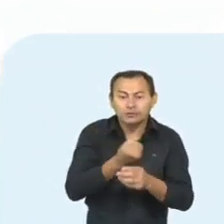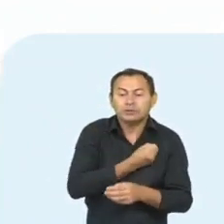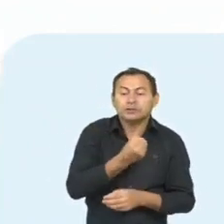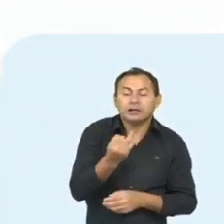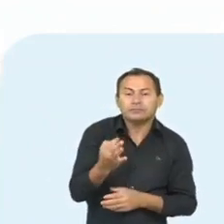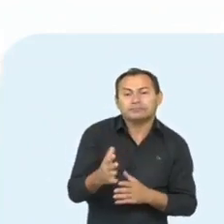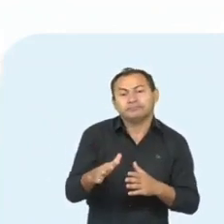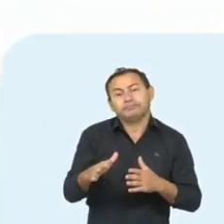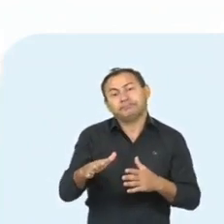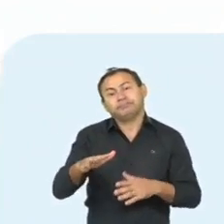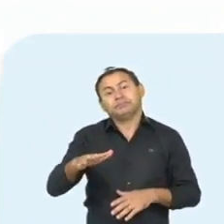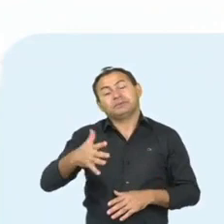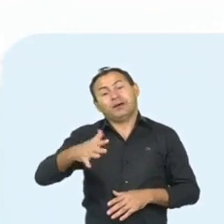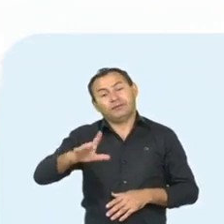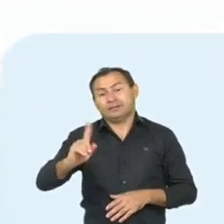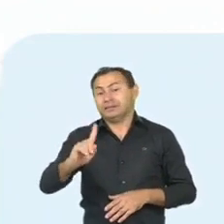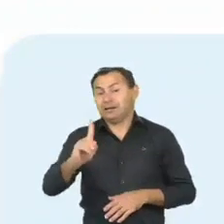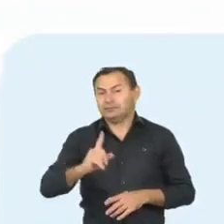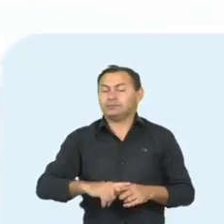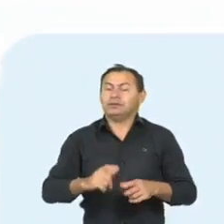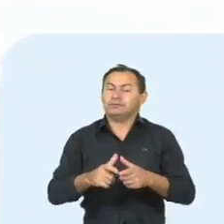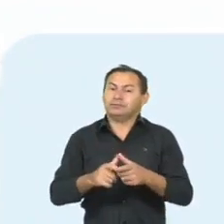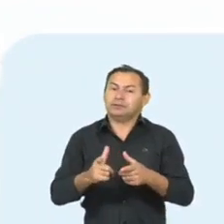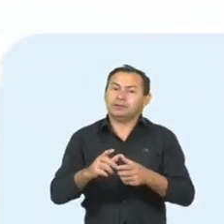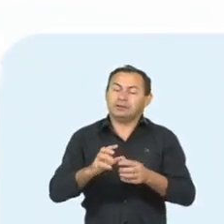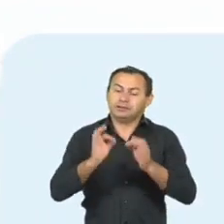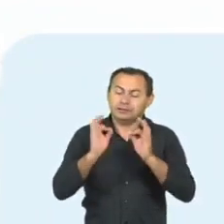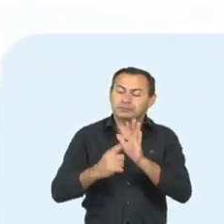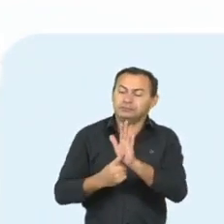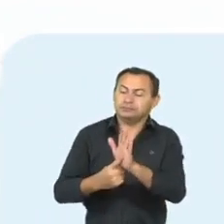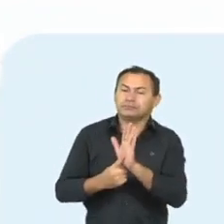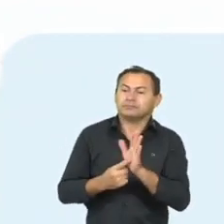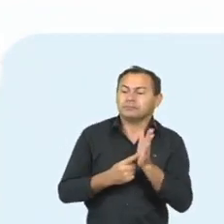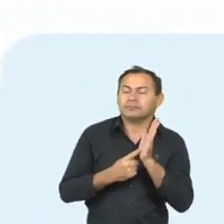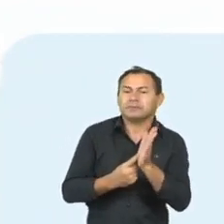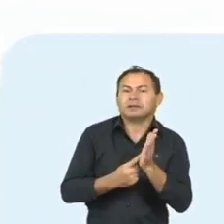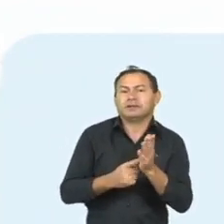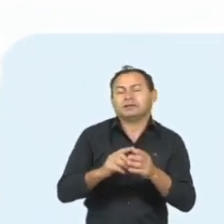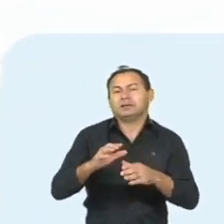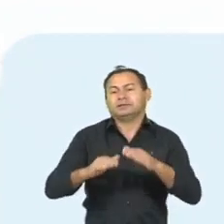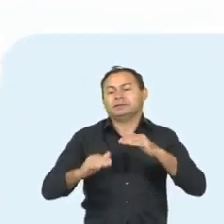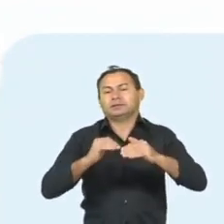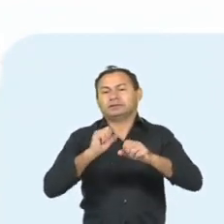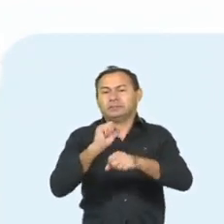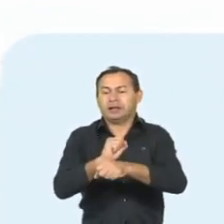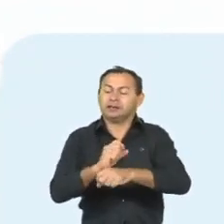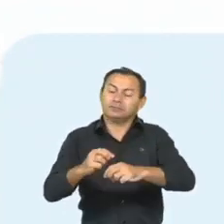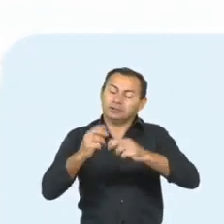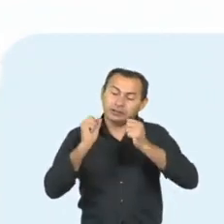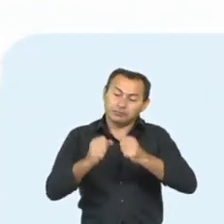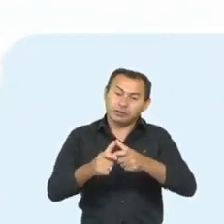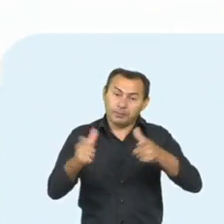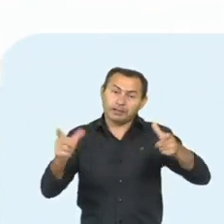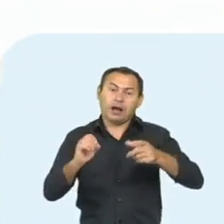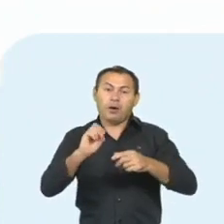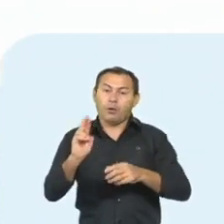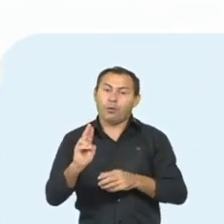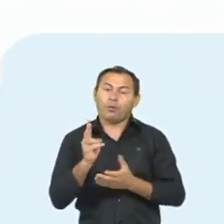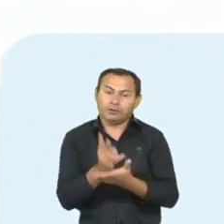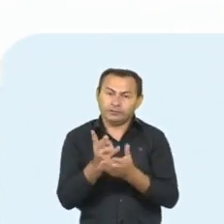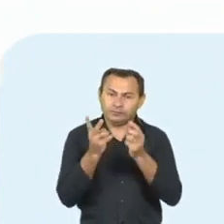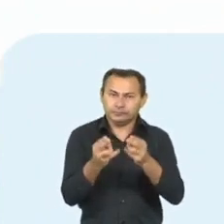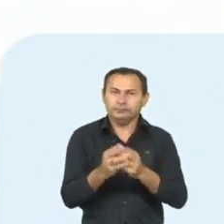Bom, provavelmente não, mas a prevalência me dá esse indicador, o quê? Estático. Bom, eu posso calcular